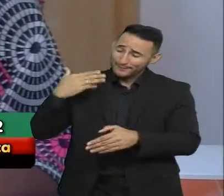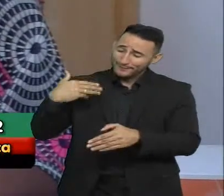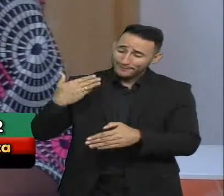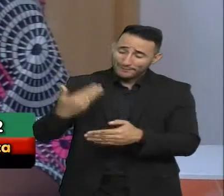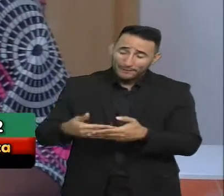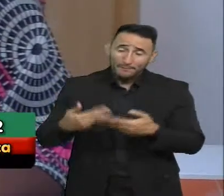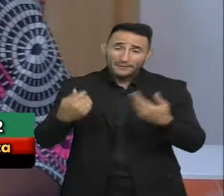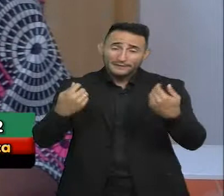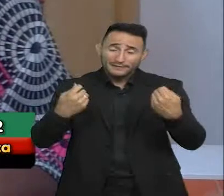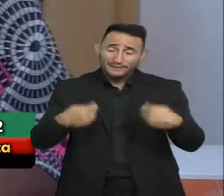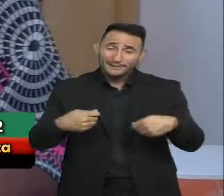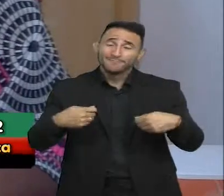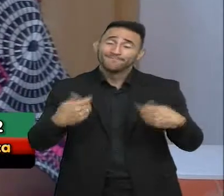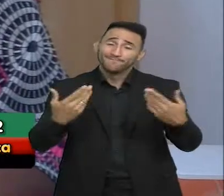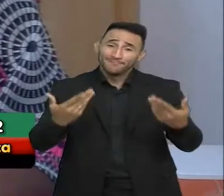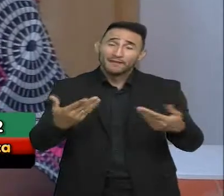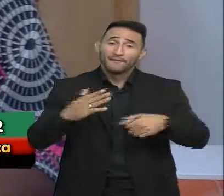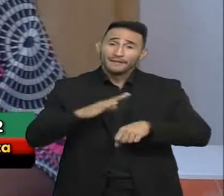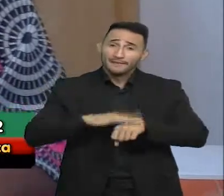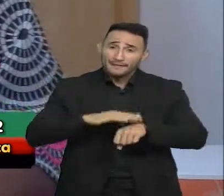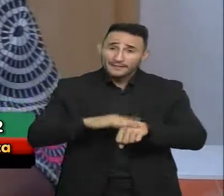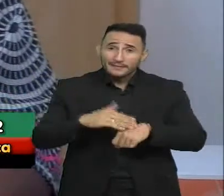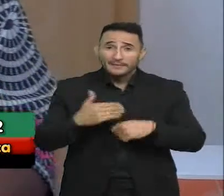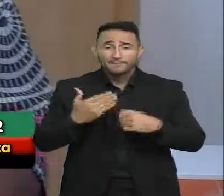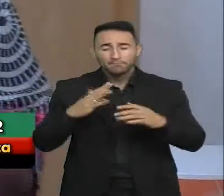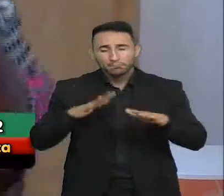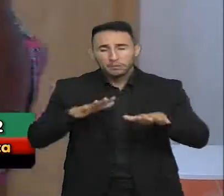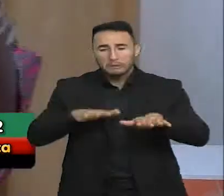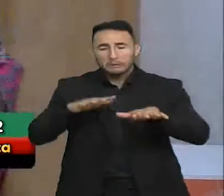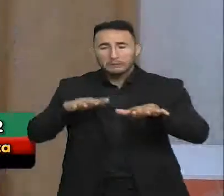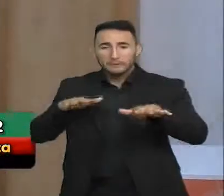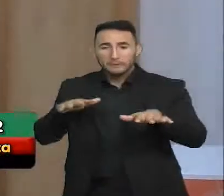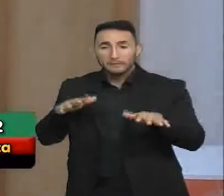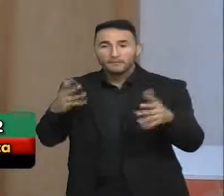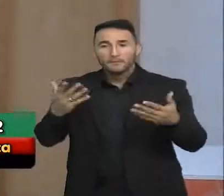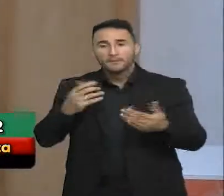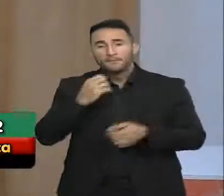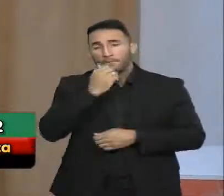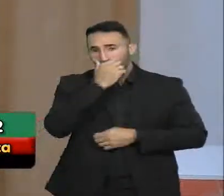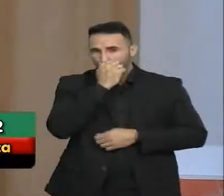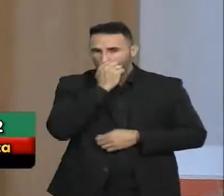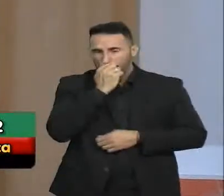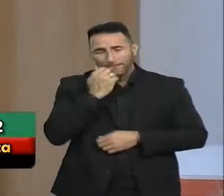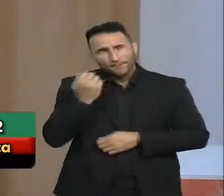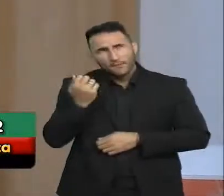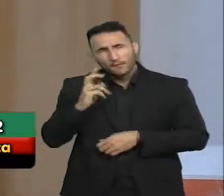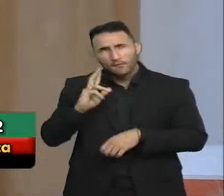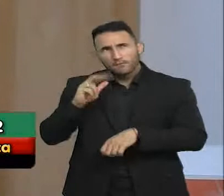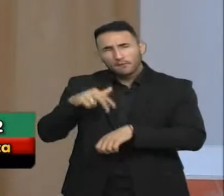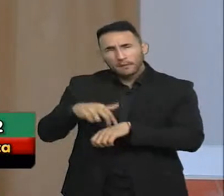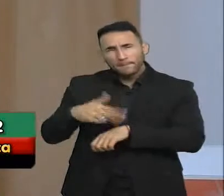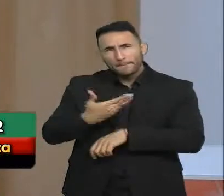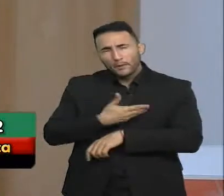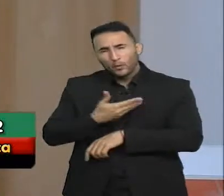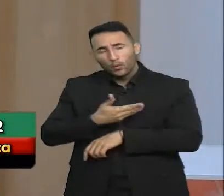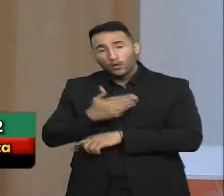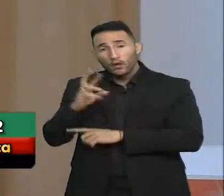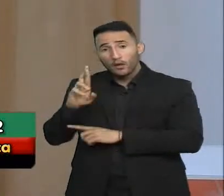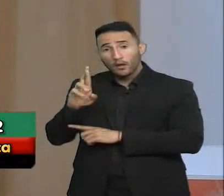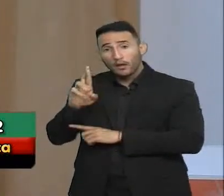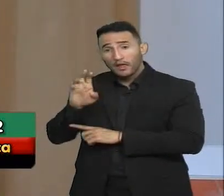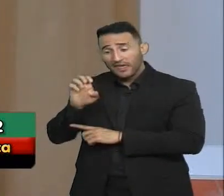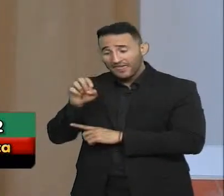precisamos estar trilhando essa caminhada. Como eu escutei aqui meu amigo Dr. Renato, Deus